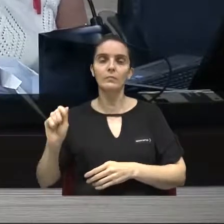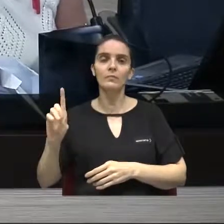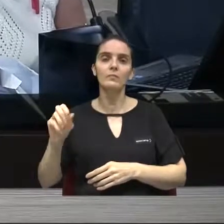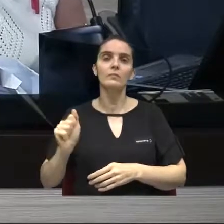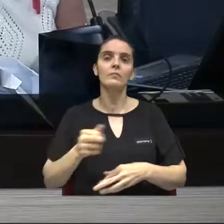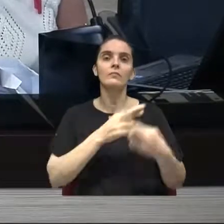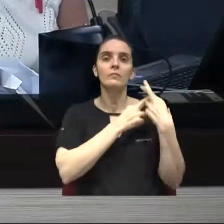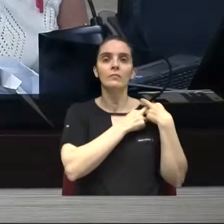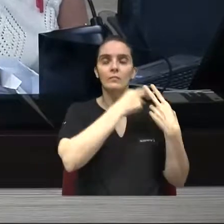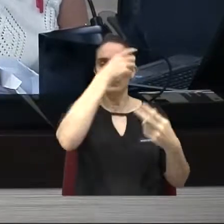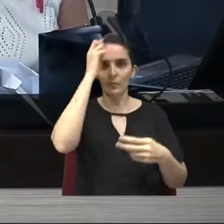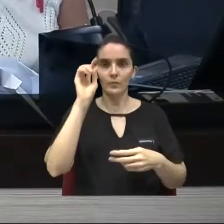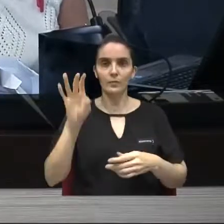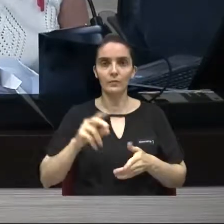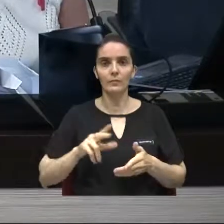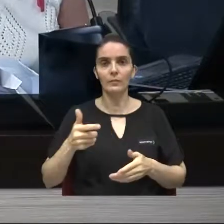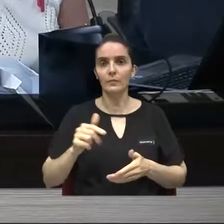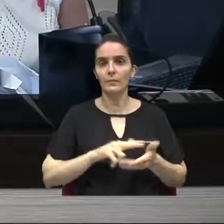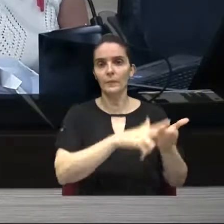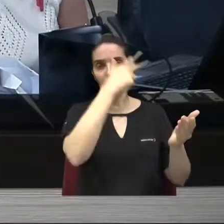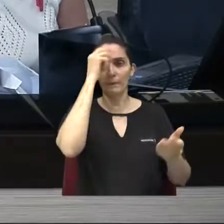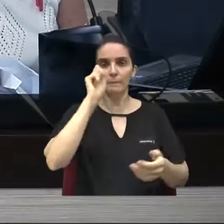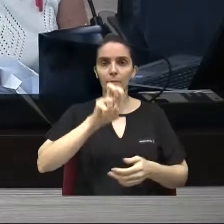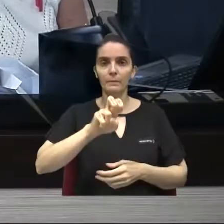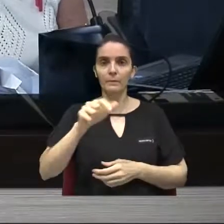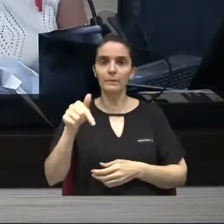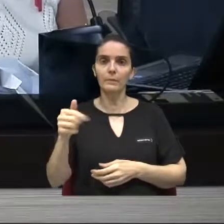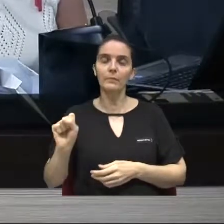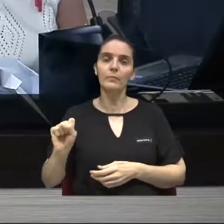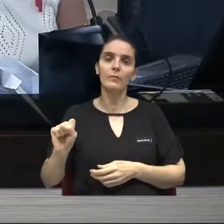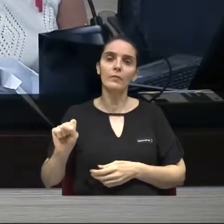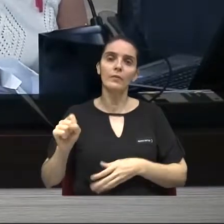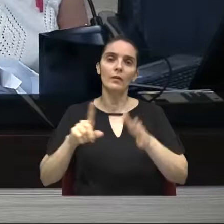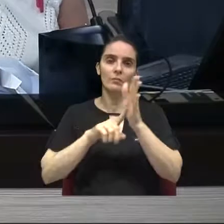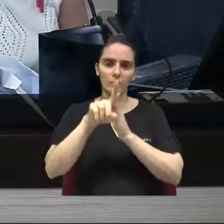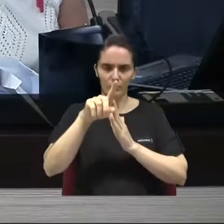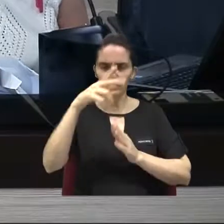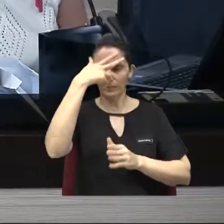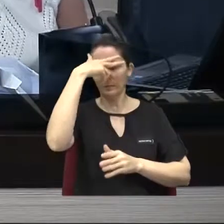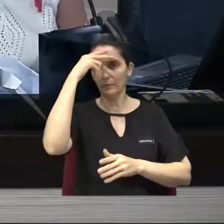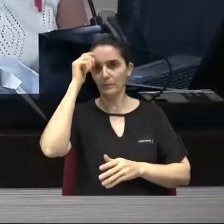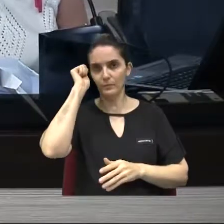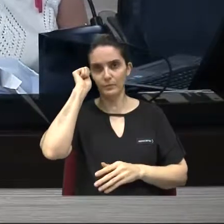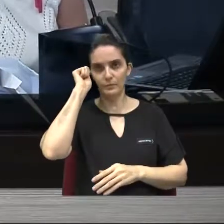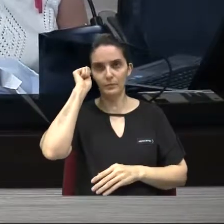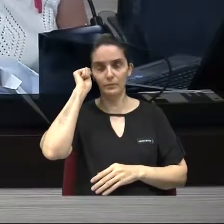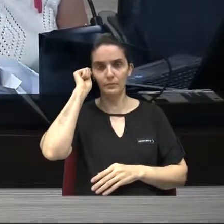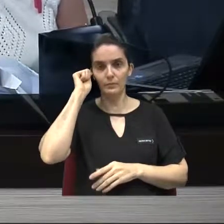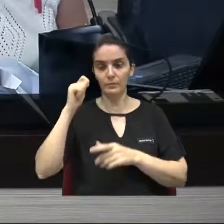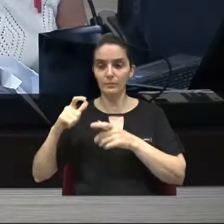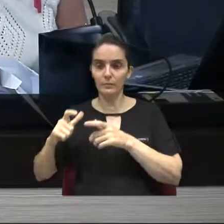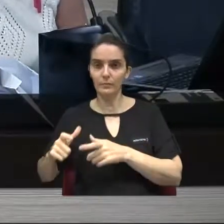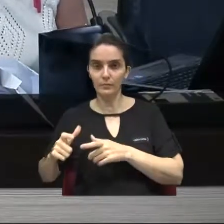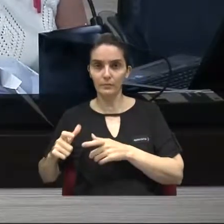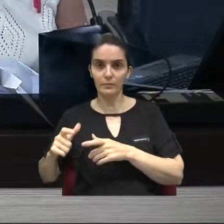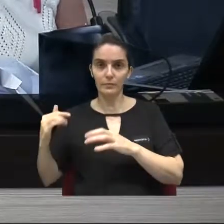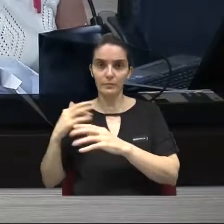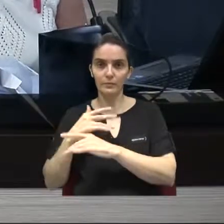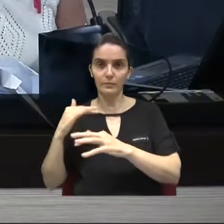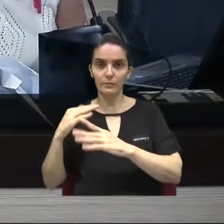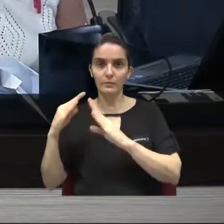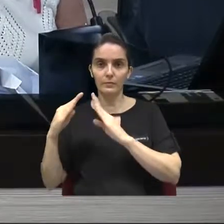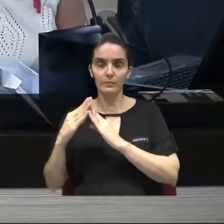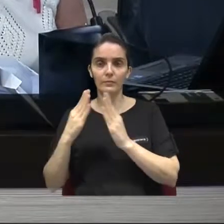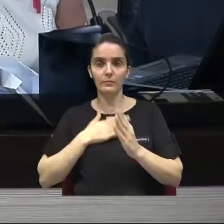discussão. Não havendo a executivo. 578 requer informações ao Poder Executivo sobre os lotes urbanizados e as moradias do